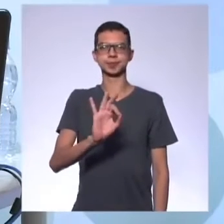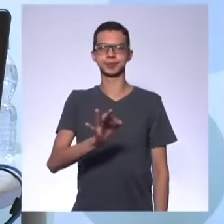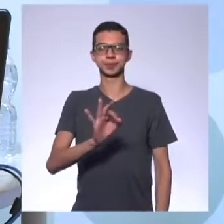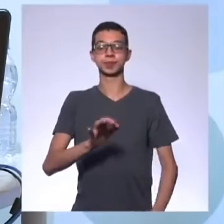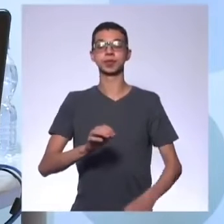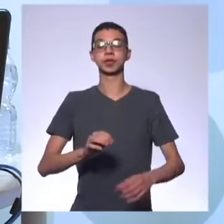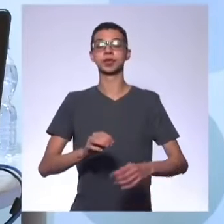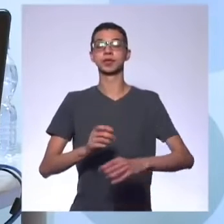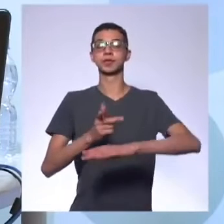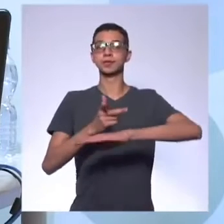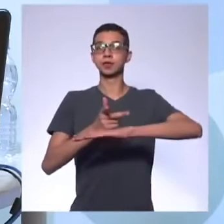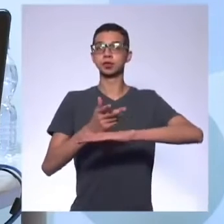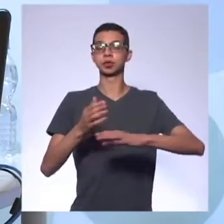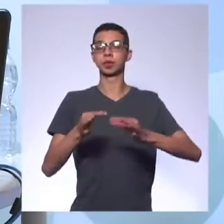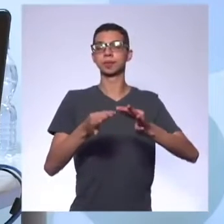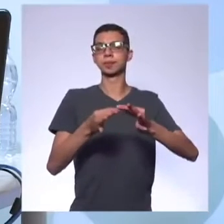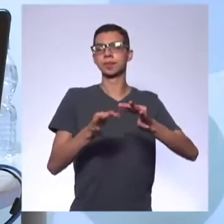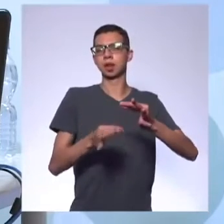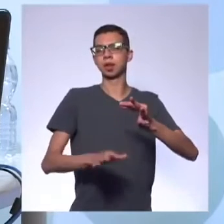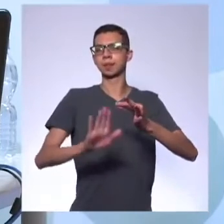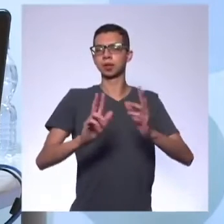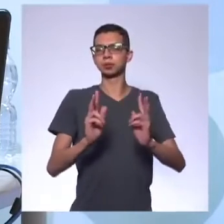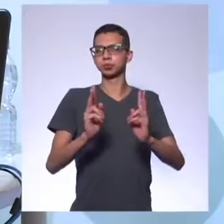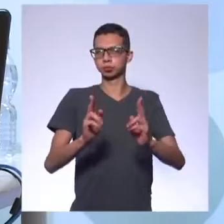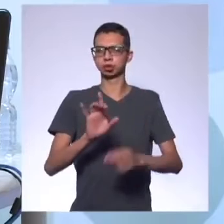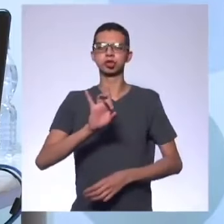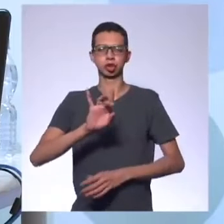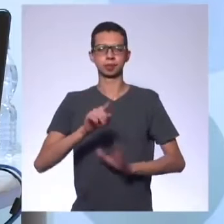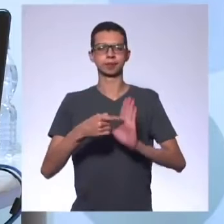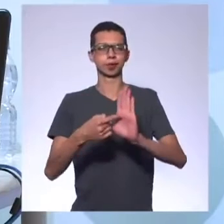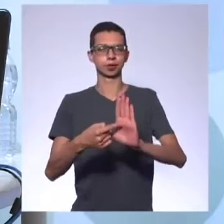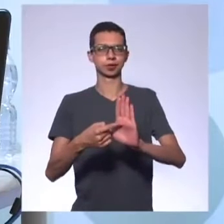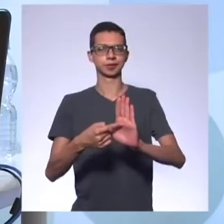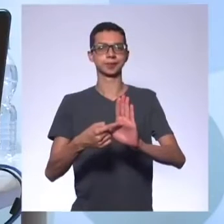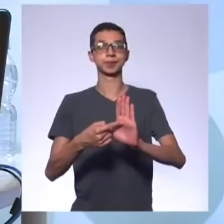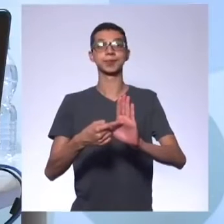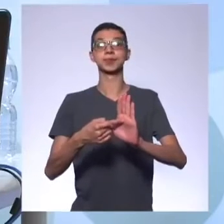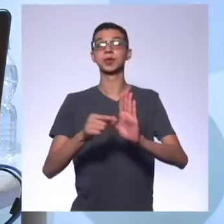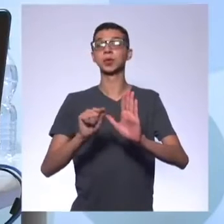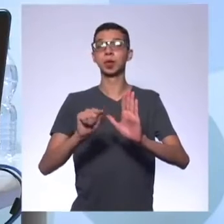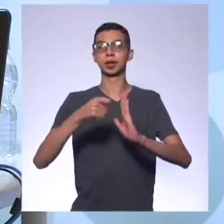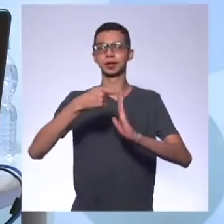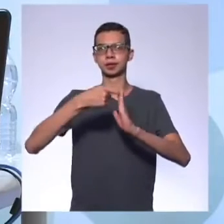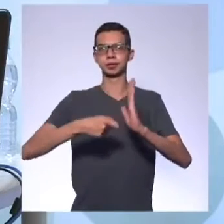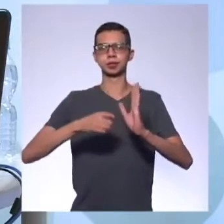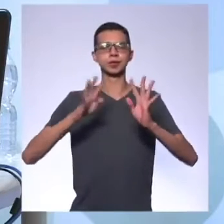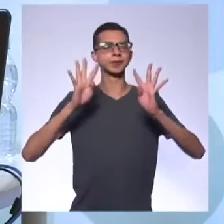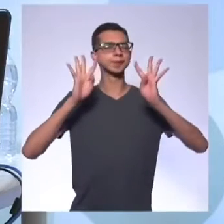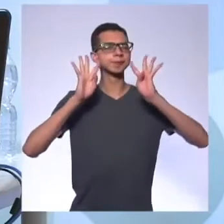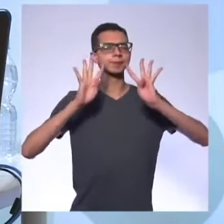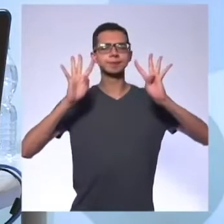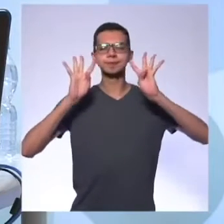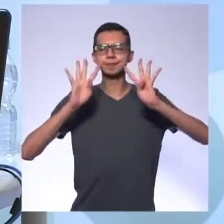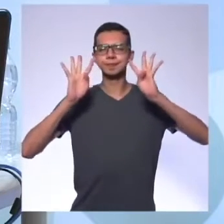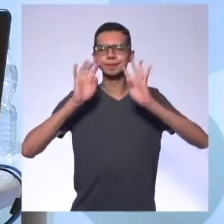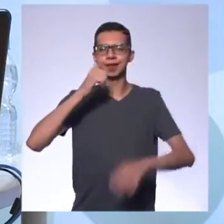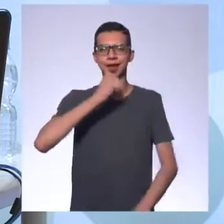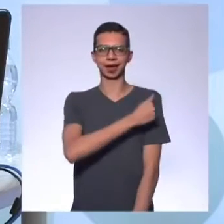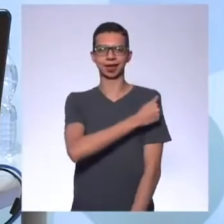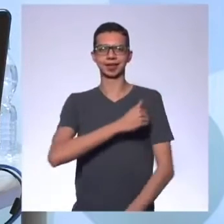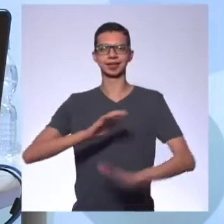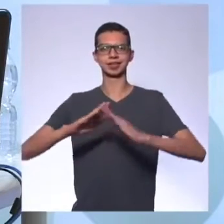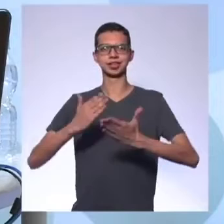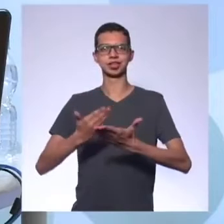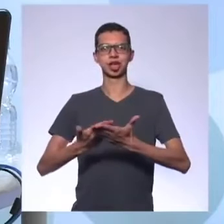é um pouquinho mais longo, nós vamos mostrar um trechinho desse texto. É um texto super bacana. Essa aluna é da Escola